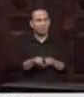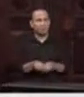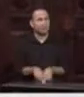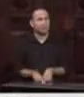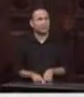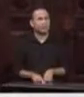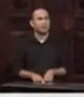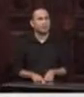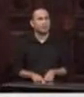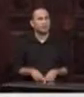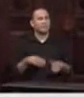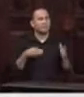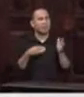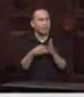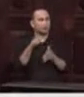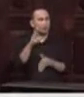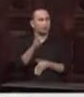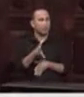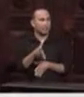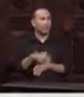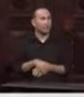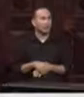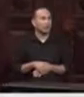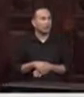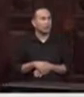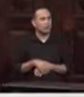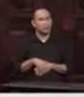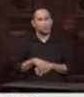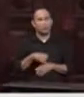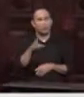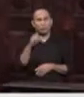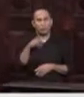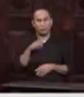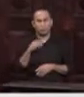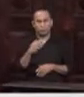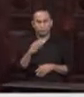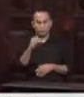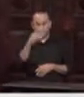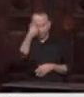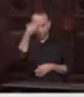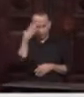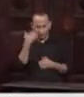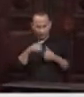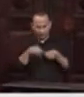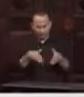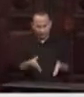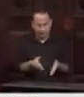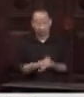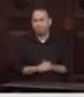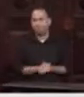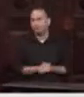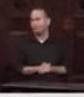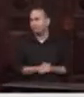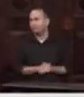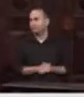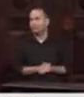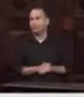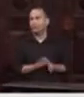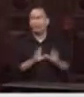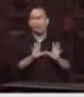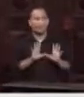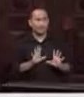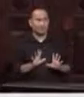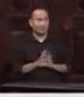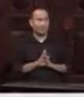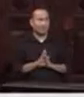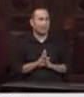nesse expediente final, já denominado Corujão, por aqueles que aqui ficam, né? Mas,